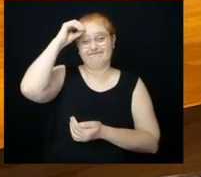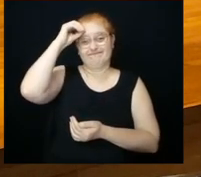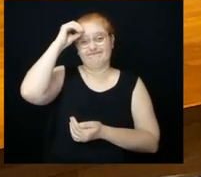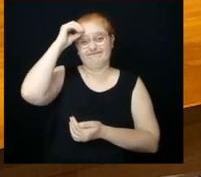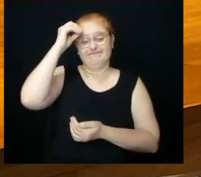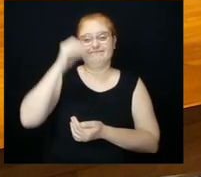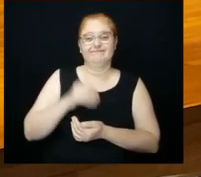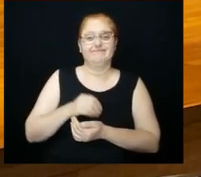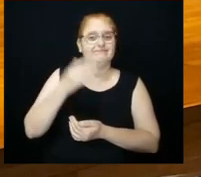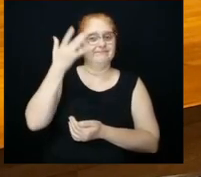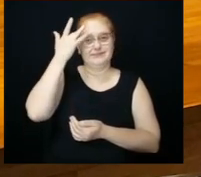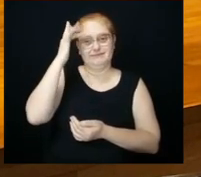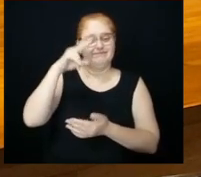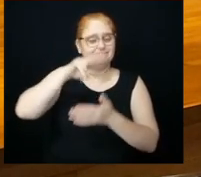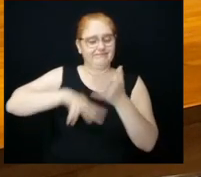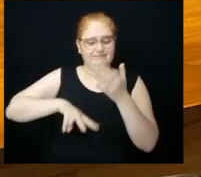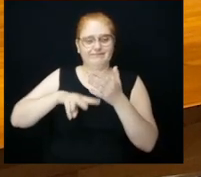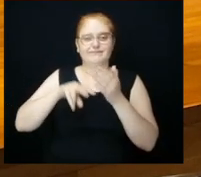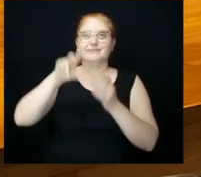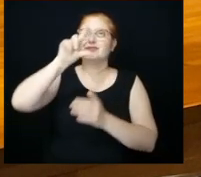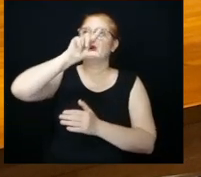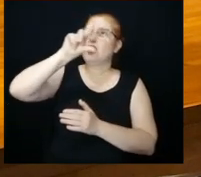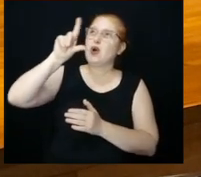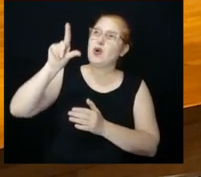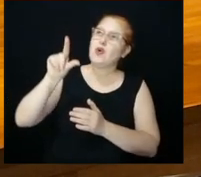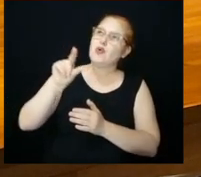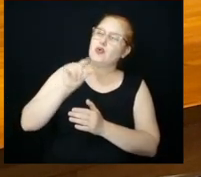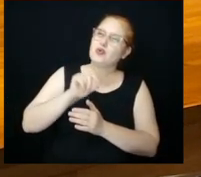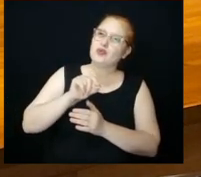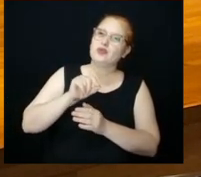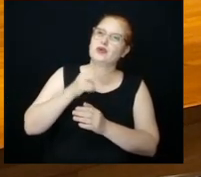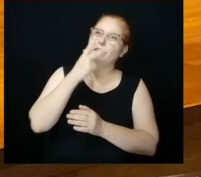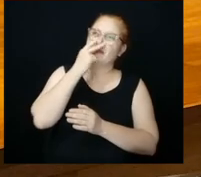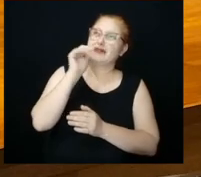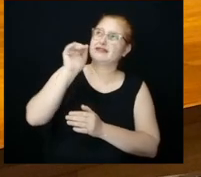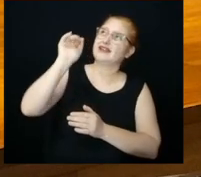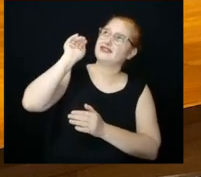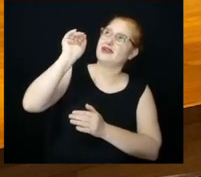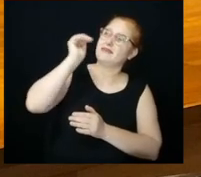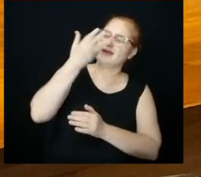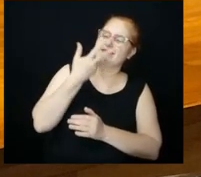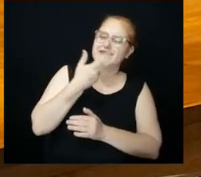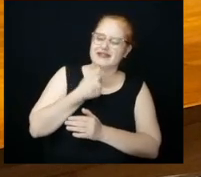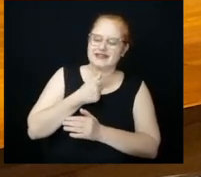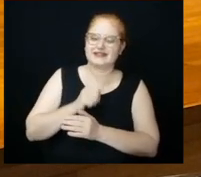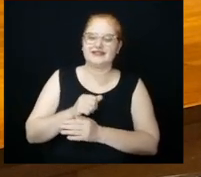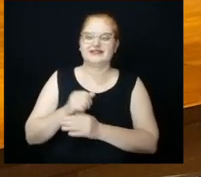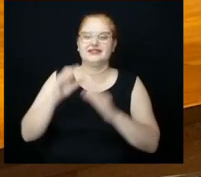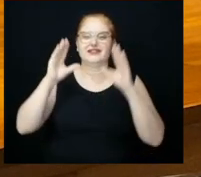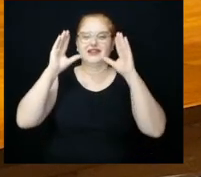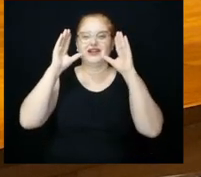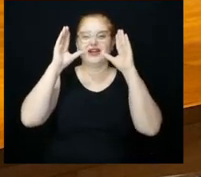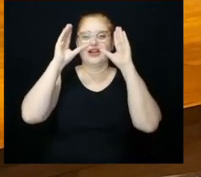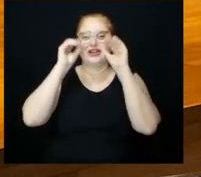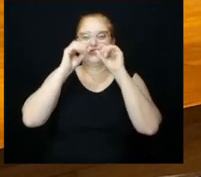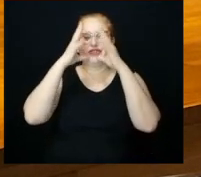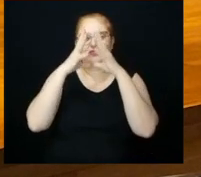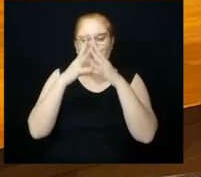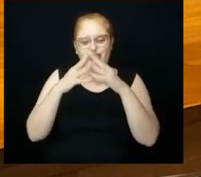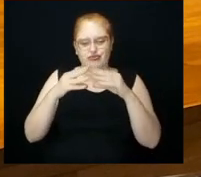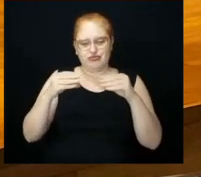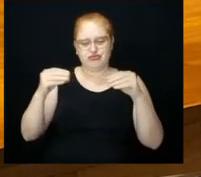despertava a faculdade da leitura. A lua parece ter sido chamada pela voz de Mandinga. A noite toda se vai